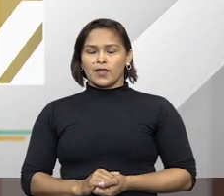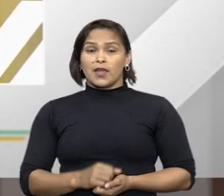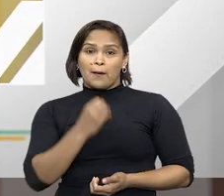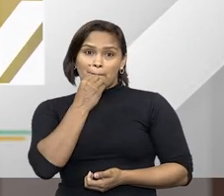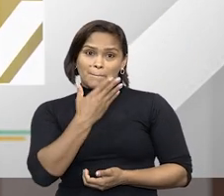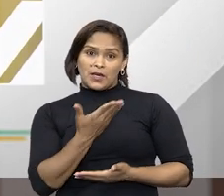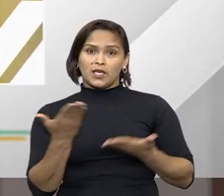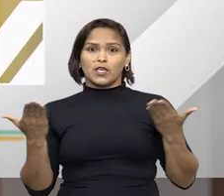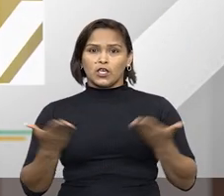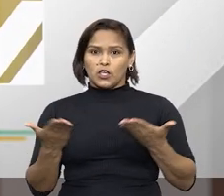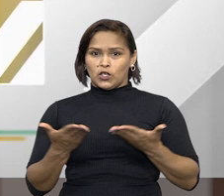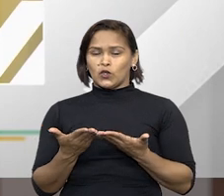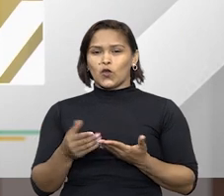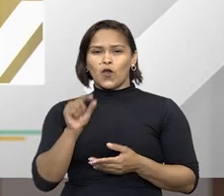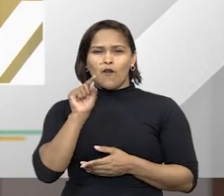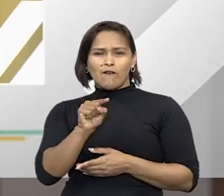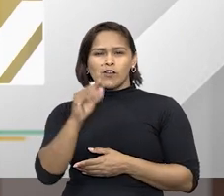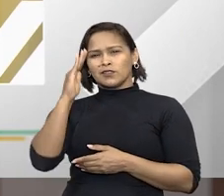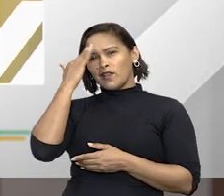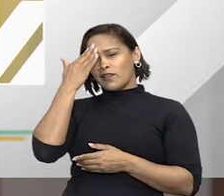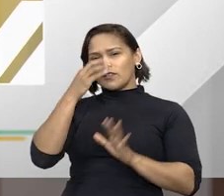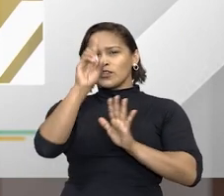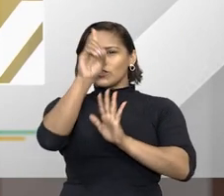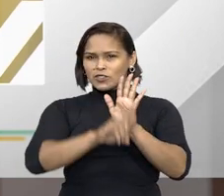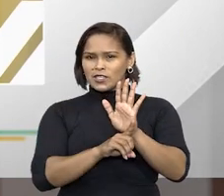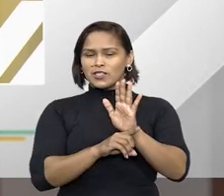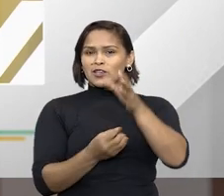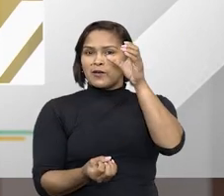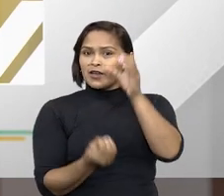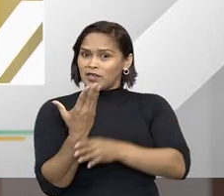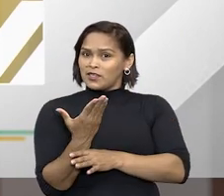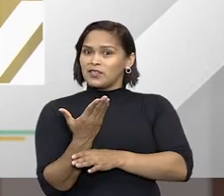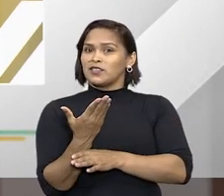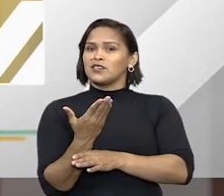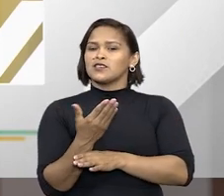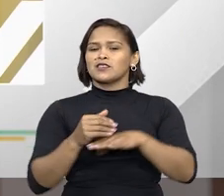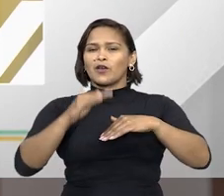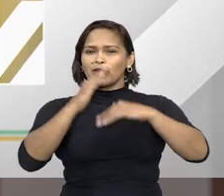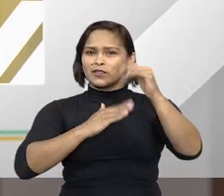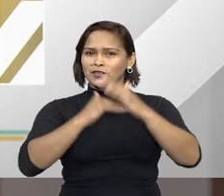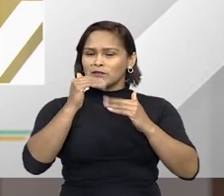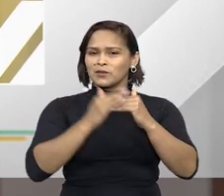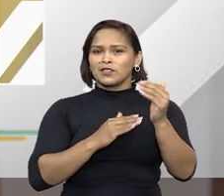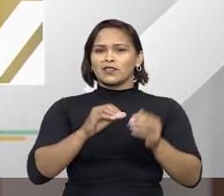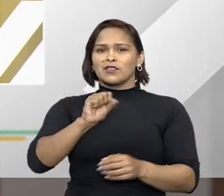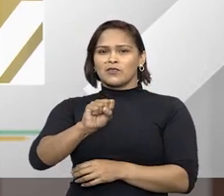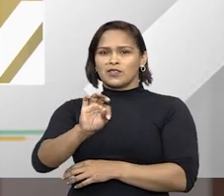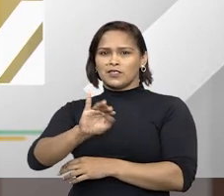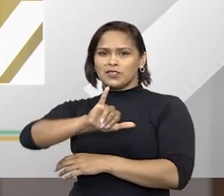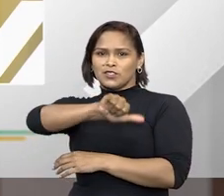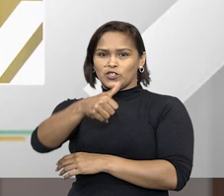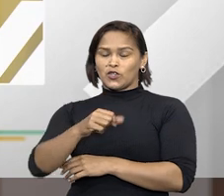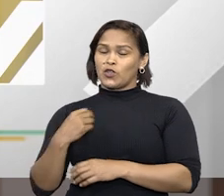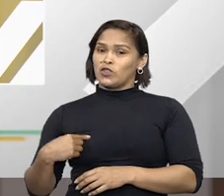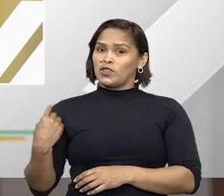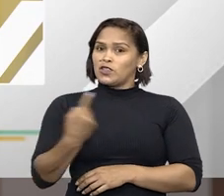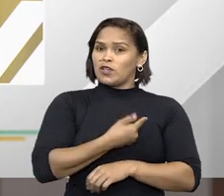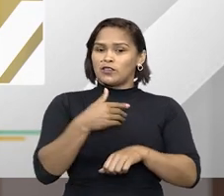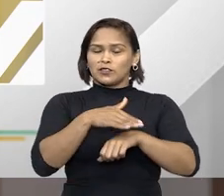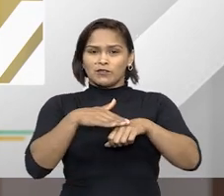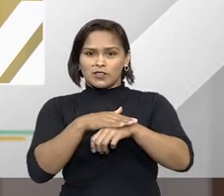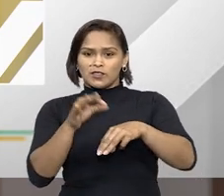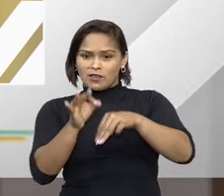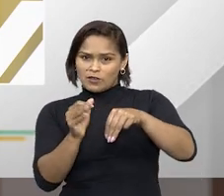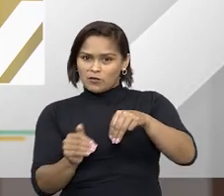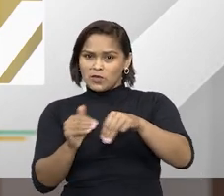Bem, e hoje você entendeu direito sobre a criação e as competências do STJ. Nós conversamos com o